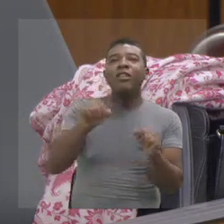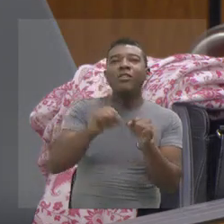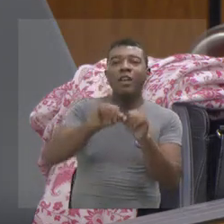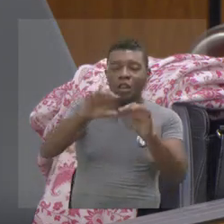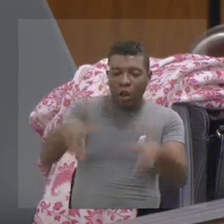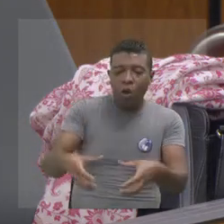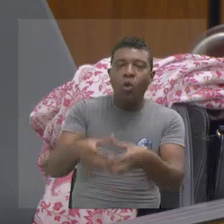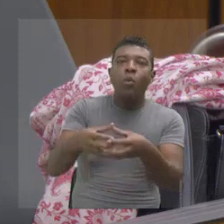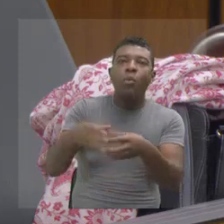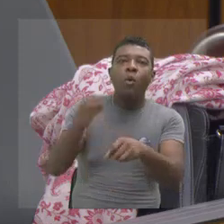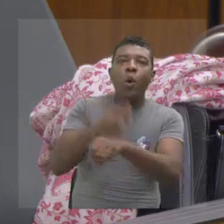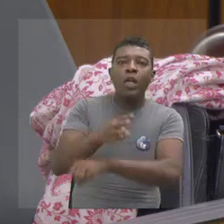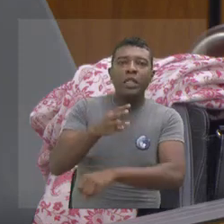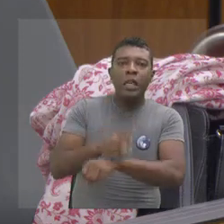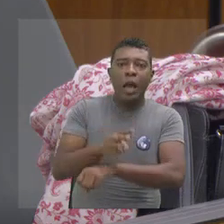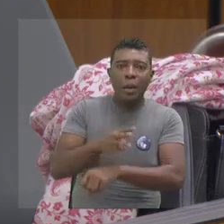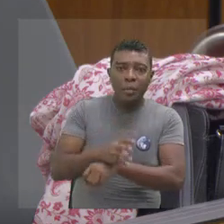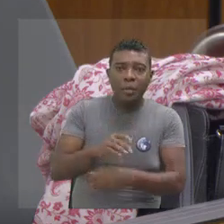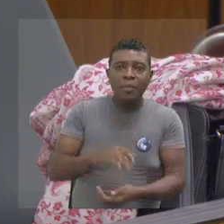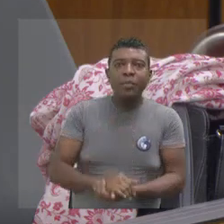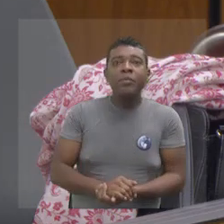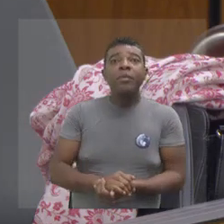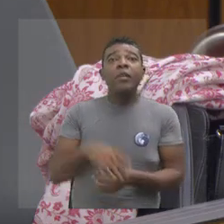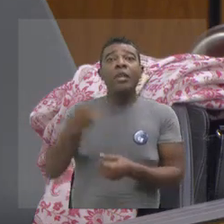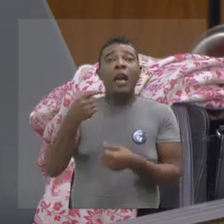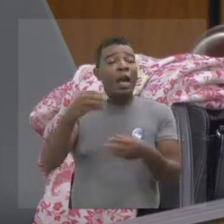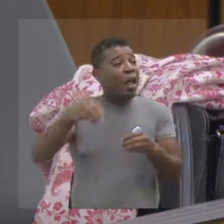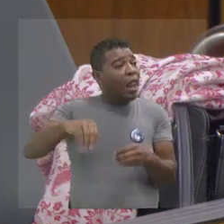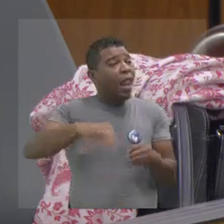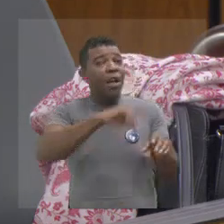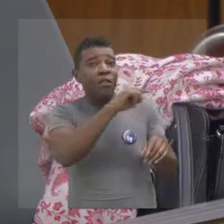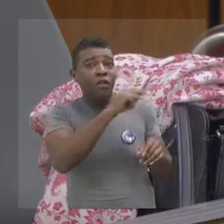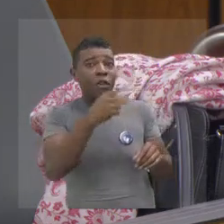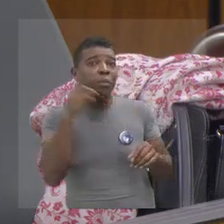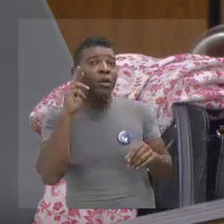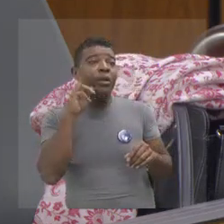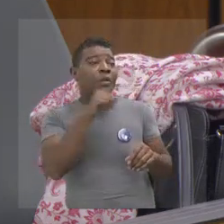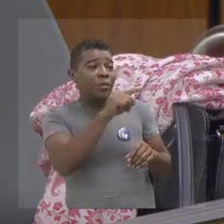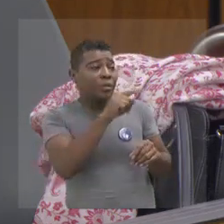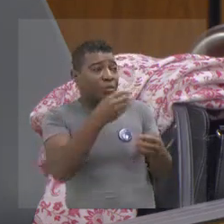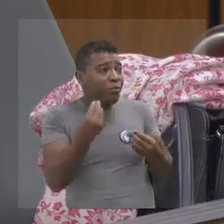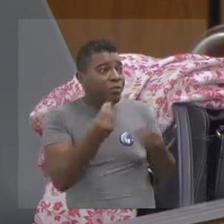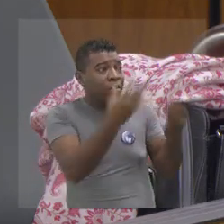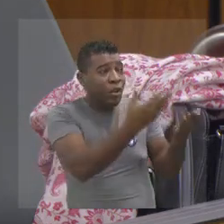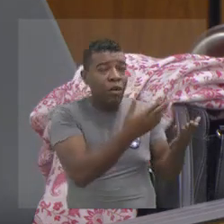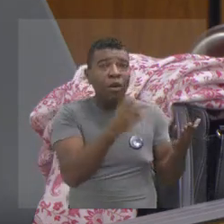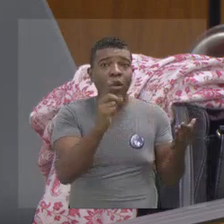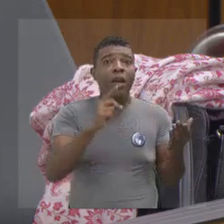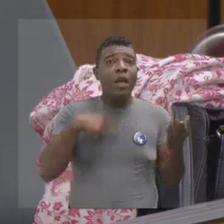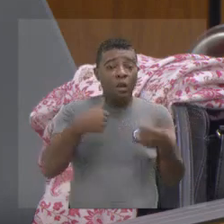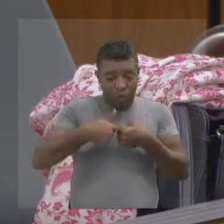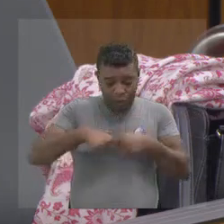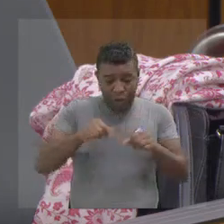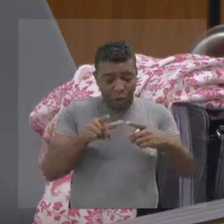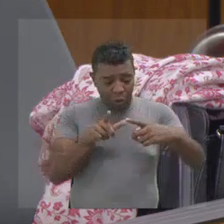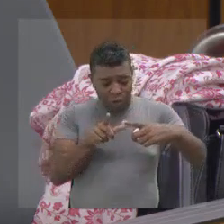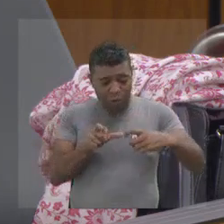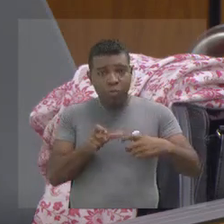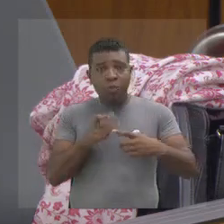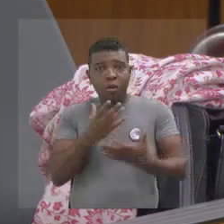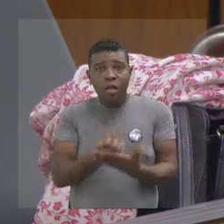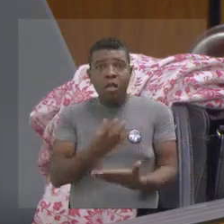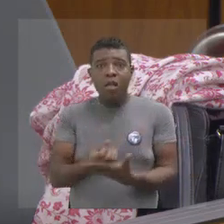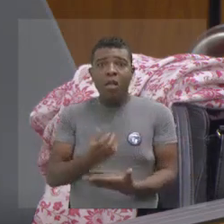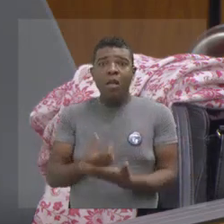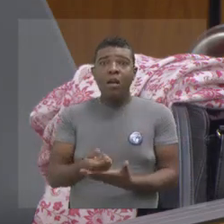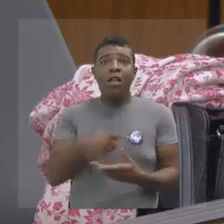pelos servidores e ele ao invés de reportar a senhora apagou essas mensagens eu tô com todos os prints aqui e são